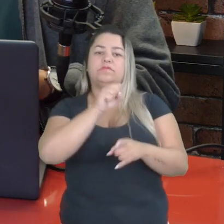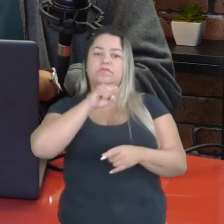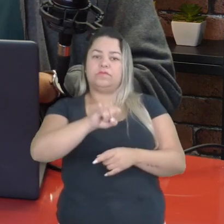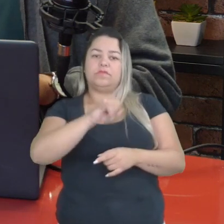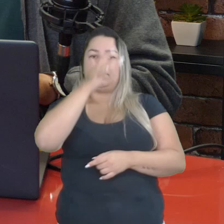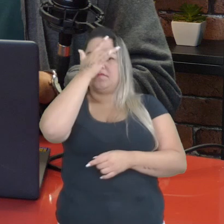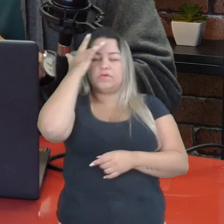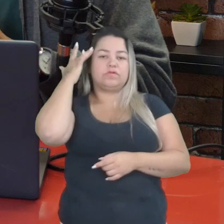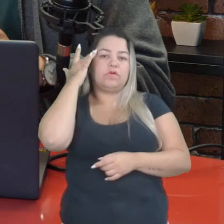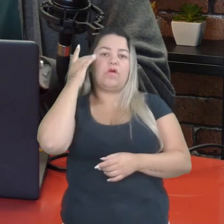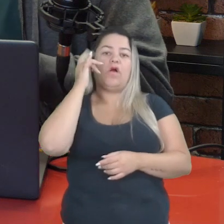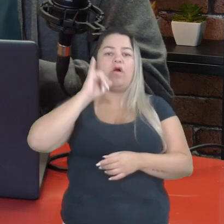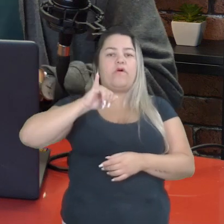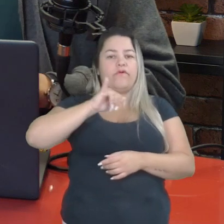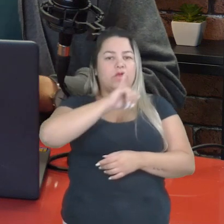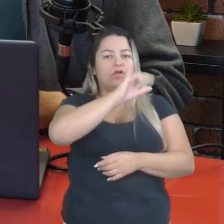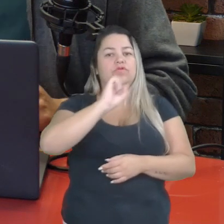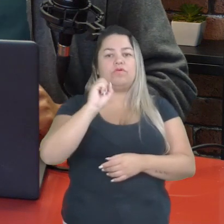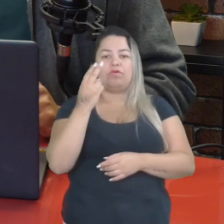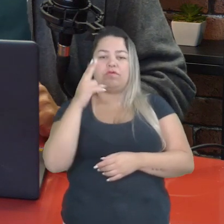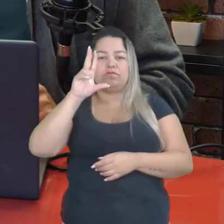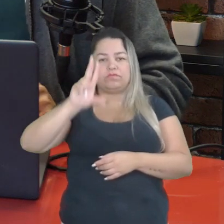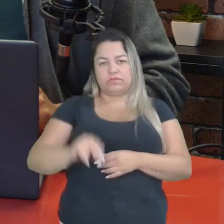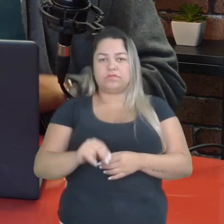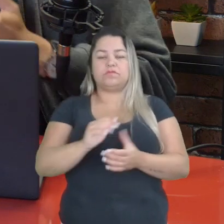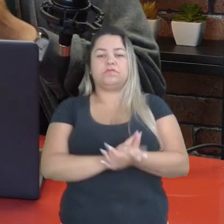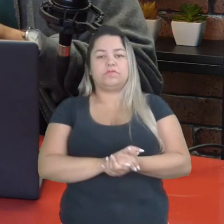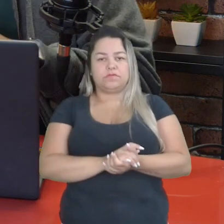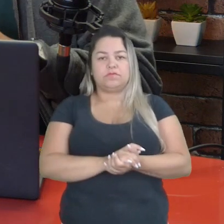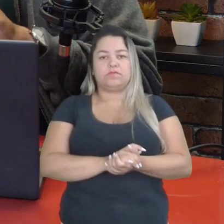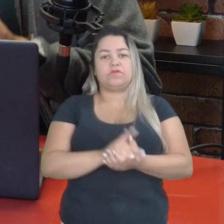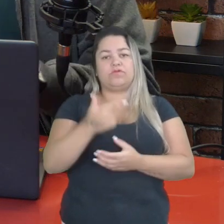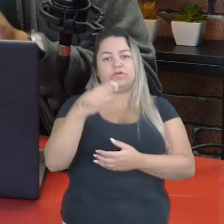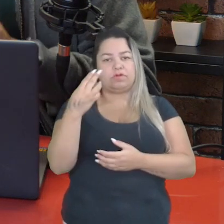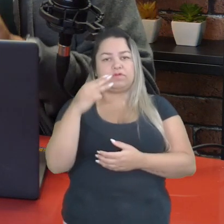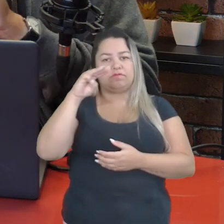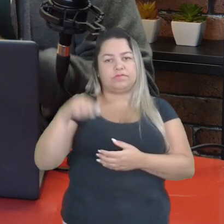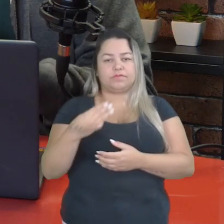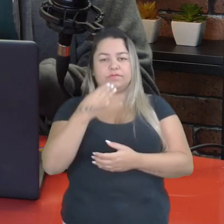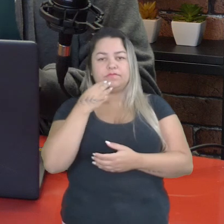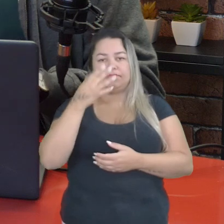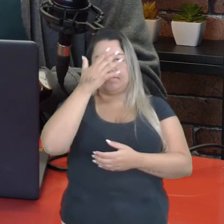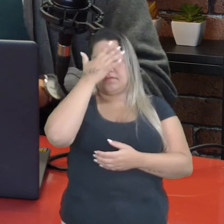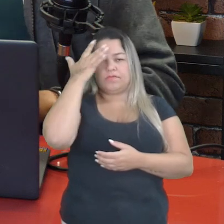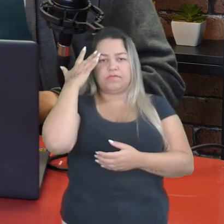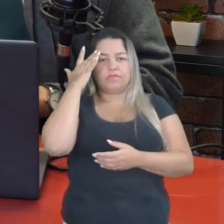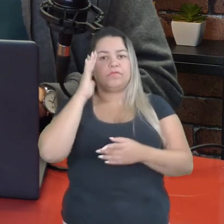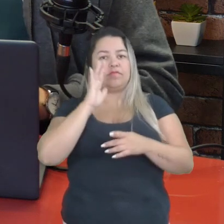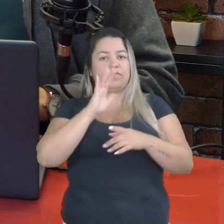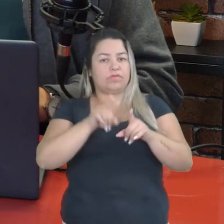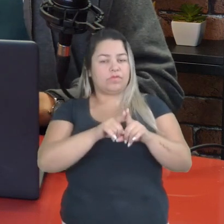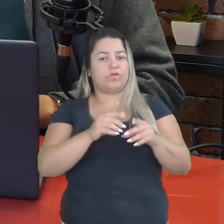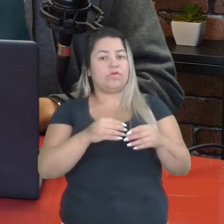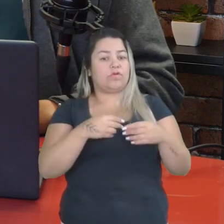automaticamente se o candidato à compra viajou de avião ou não no último ano. Estima-se que 23 milhões de pessoas